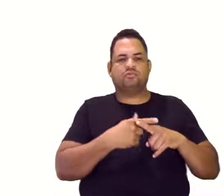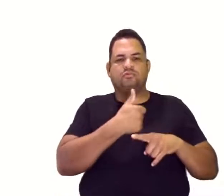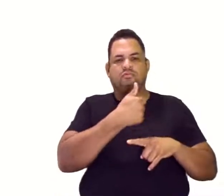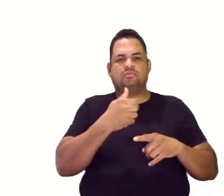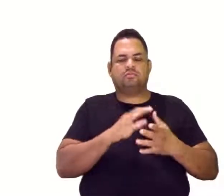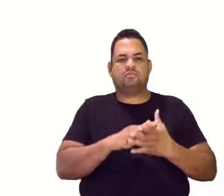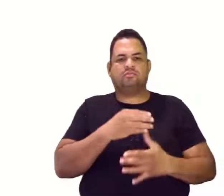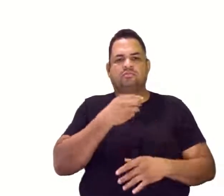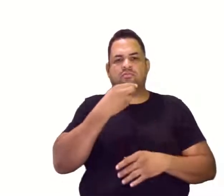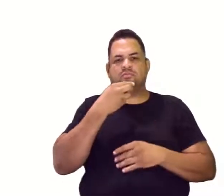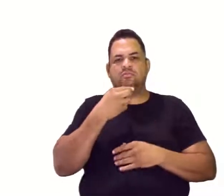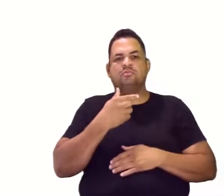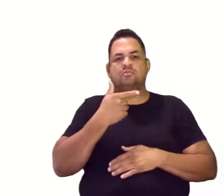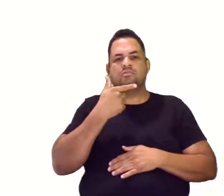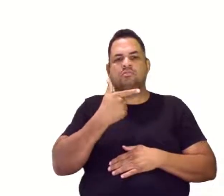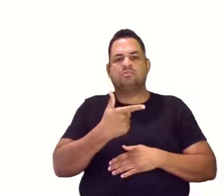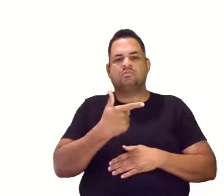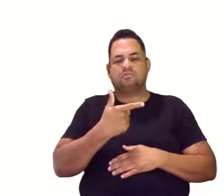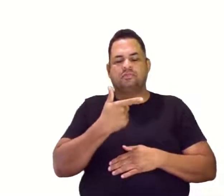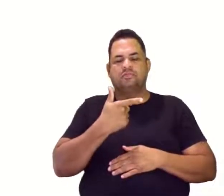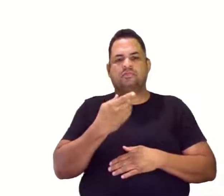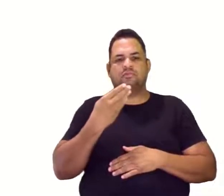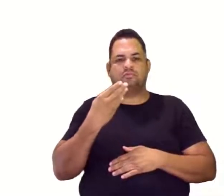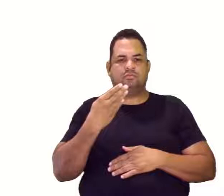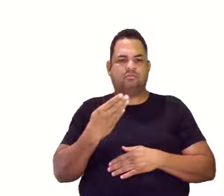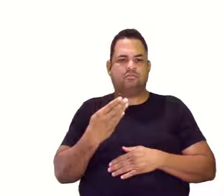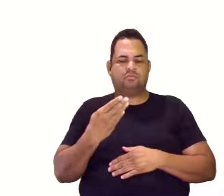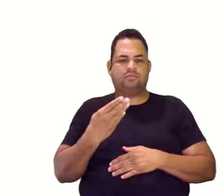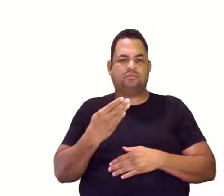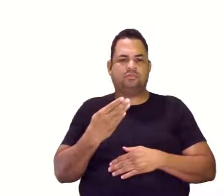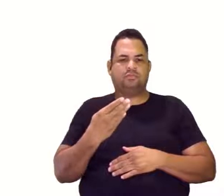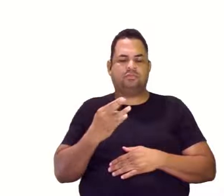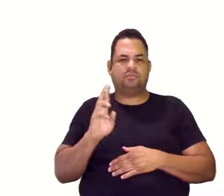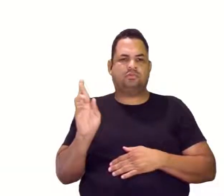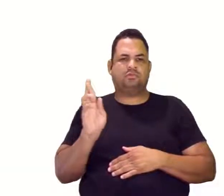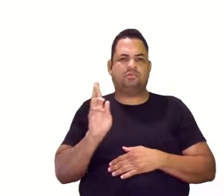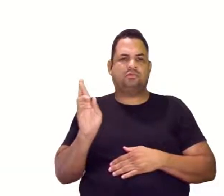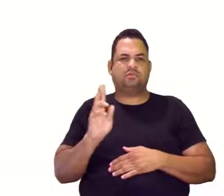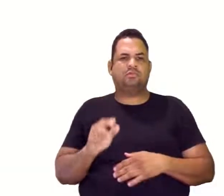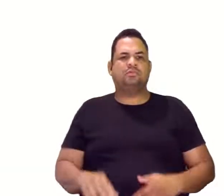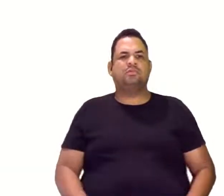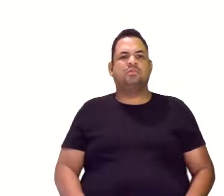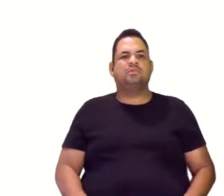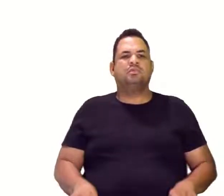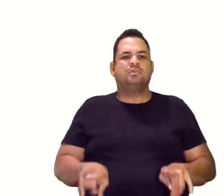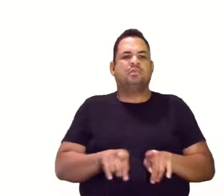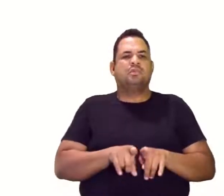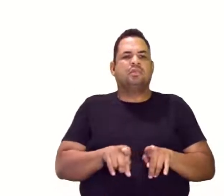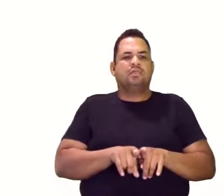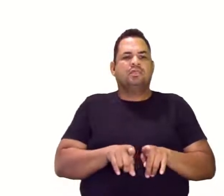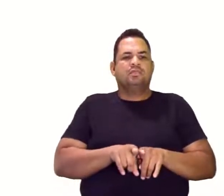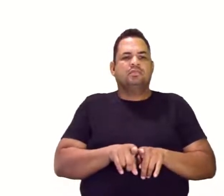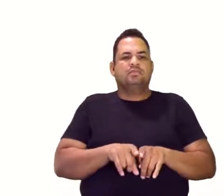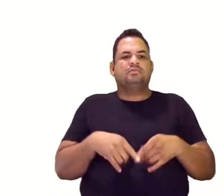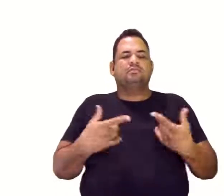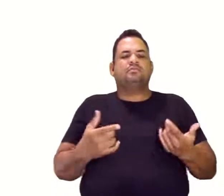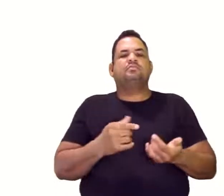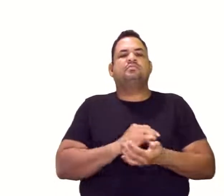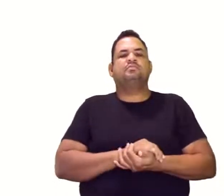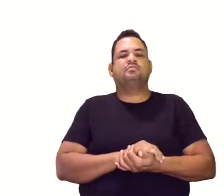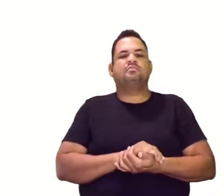20% de 120 é R$24. Ao mesmo tempo, eu também quero saber os 10%